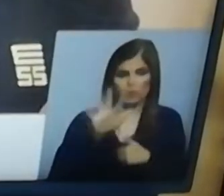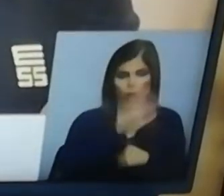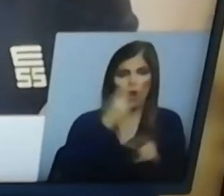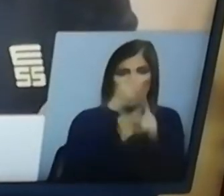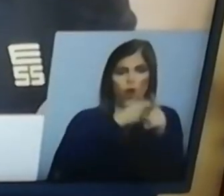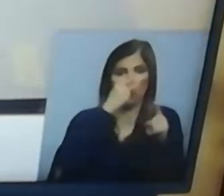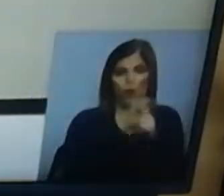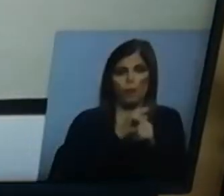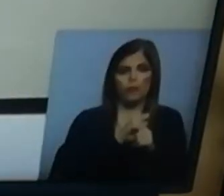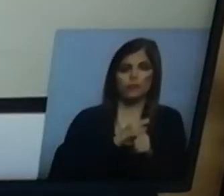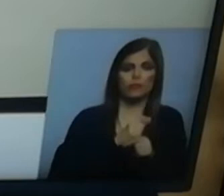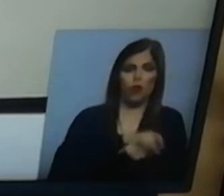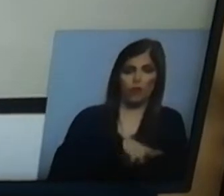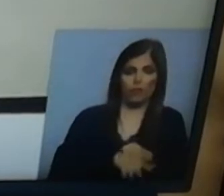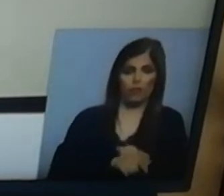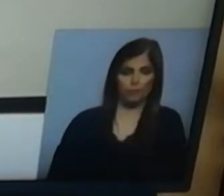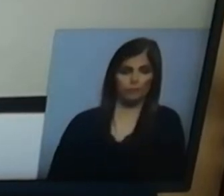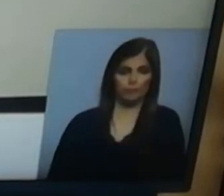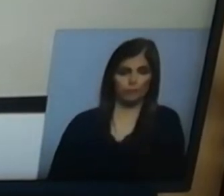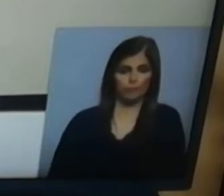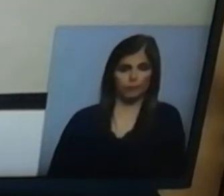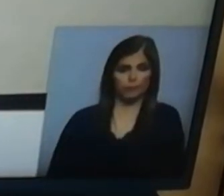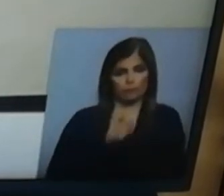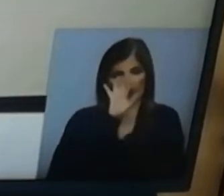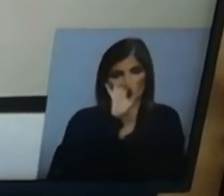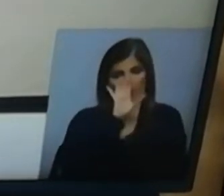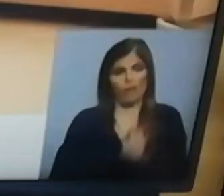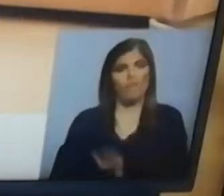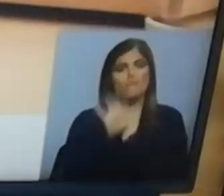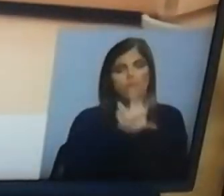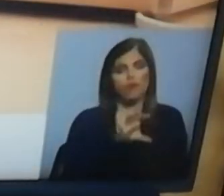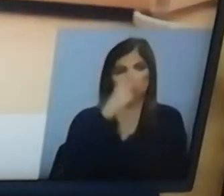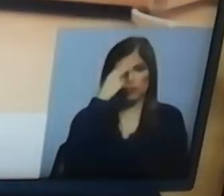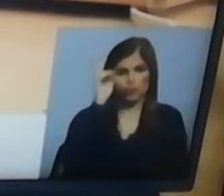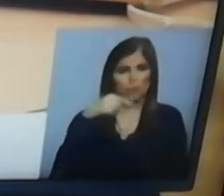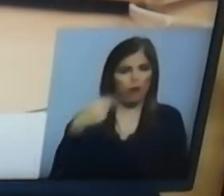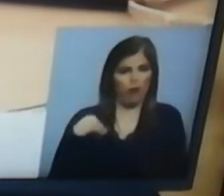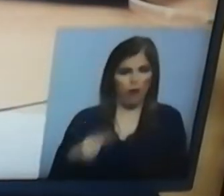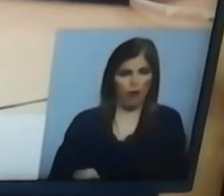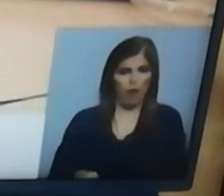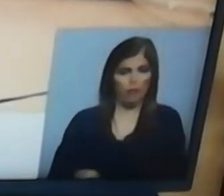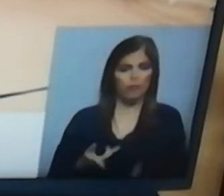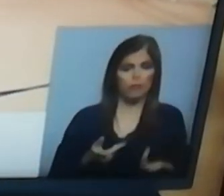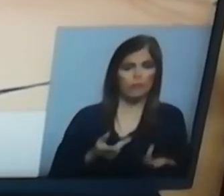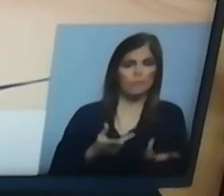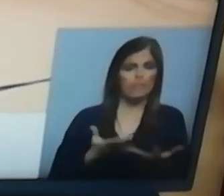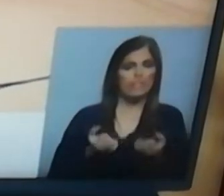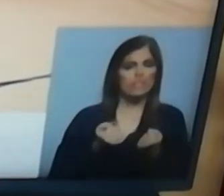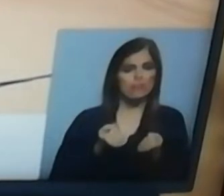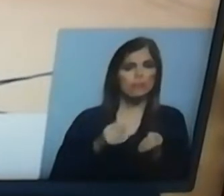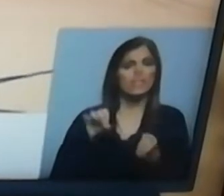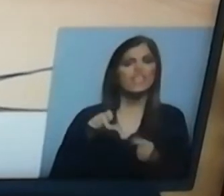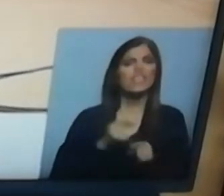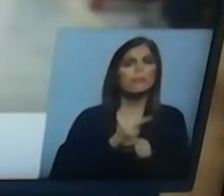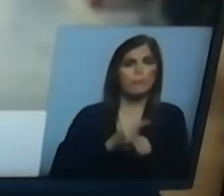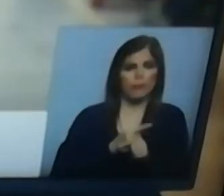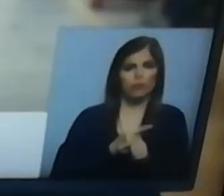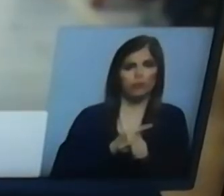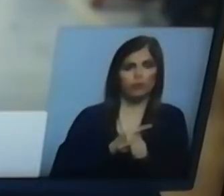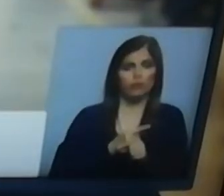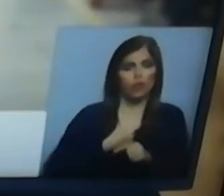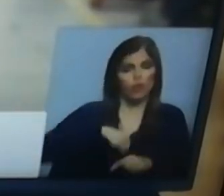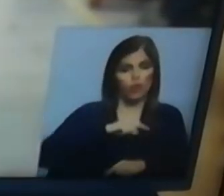à Covid-19. Surpreendeu a forma, o desespero que existe em receber equipamento deste tipo. Nós, já